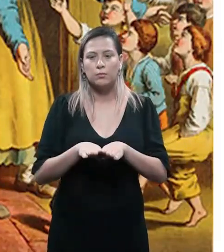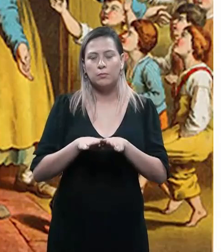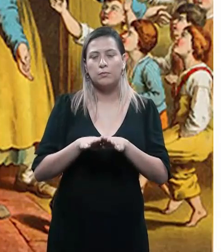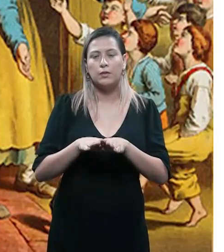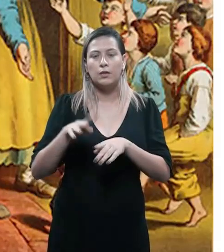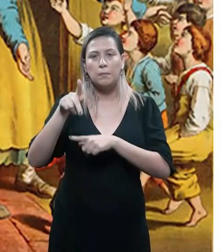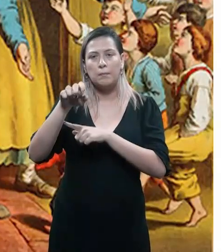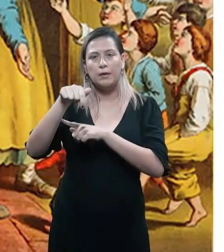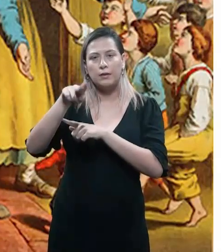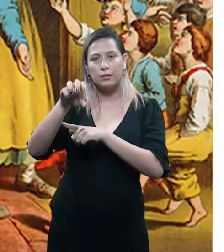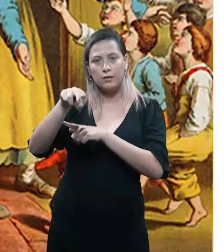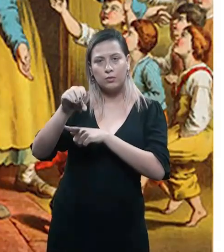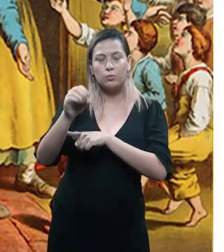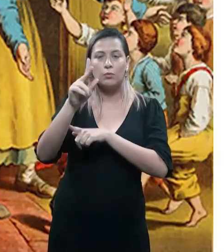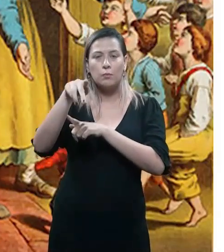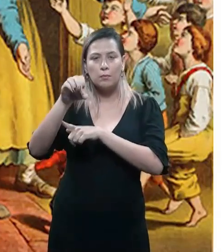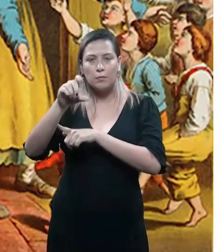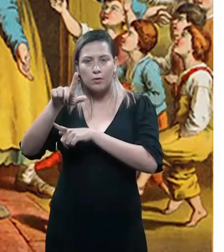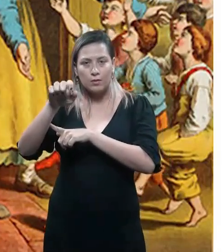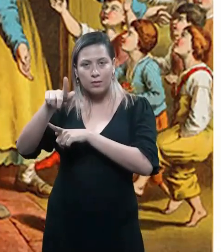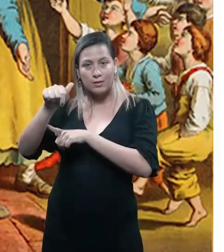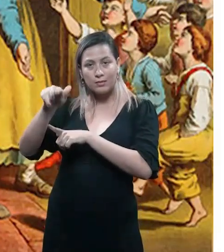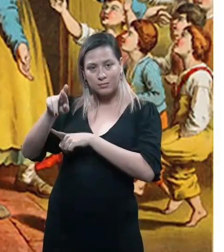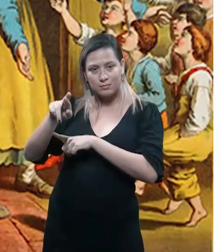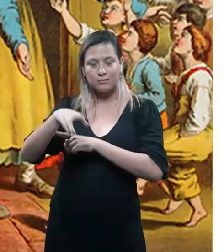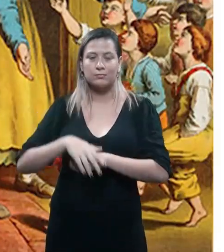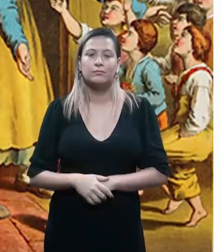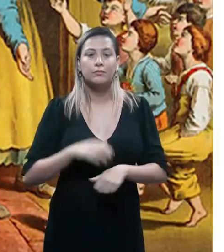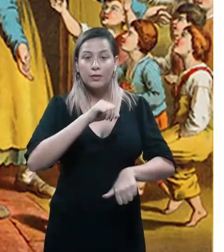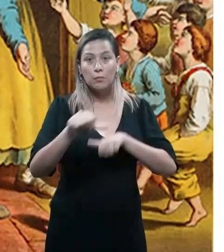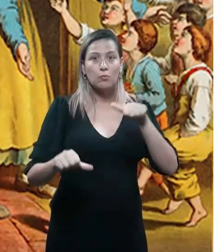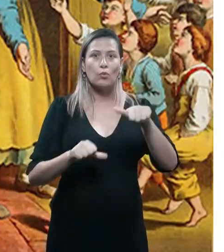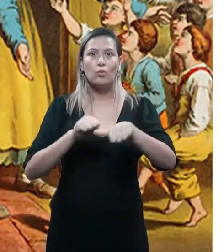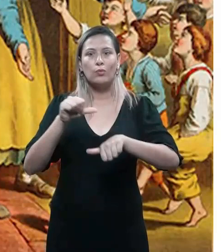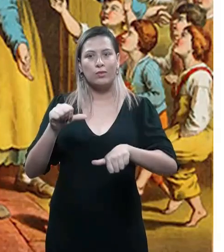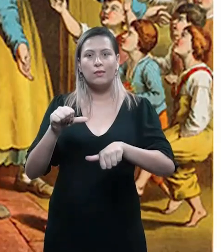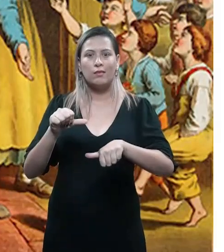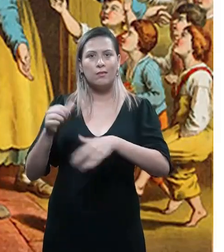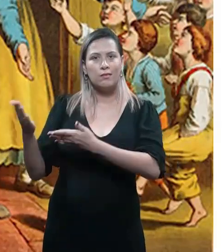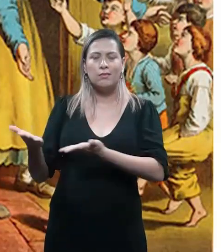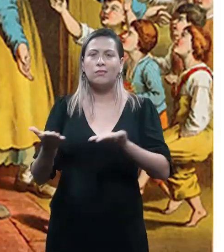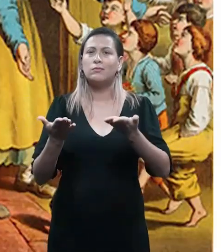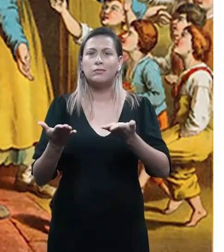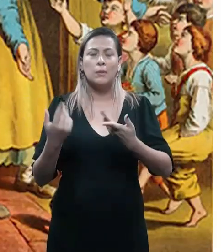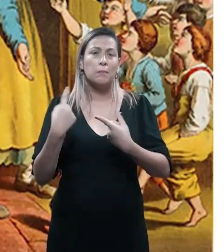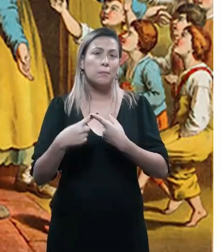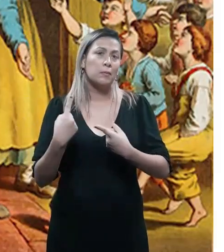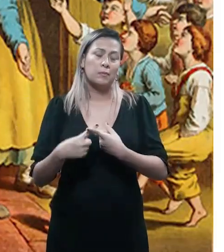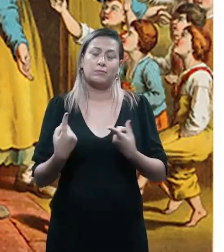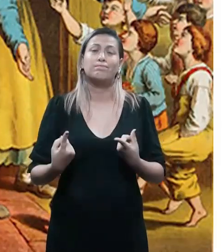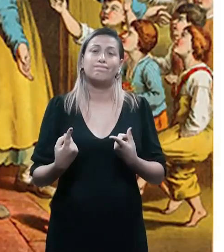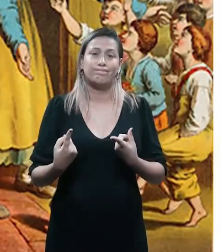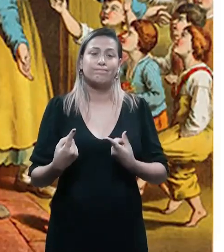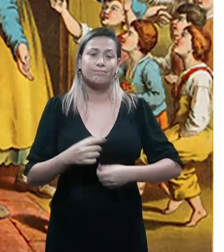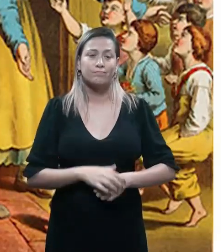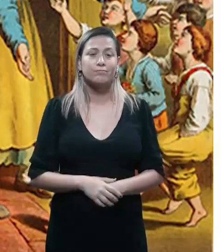do Pequeno Polegar, certo? Você não pode mudar os elementos cruciais desses planos, dessas histórias, porque